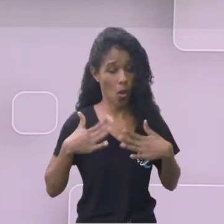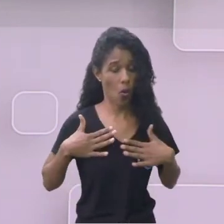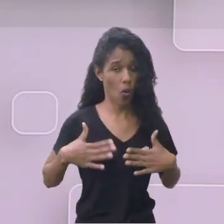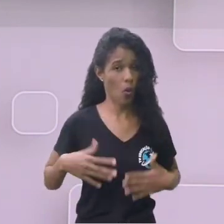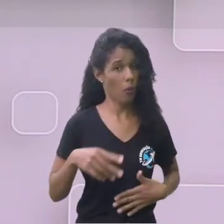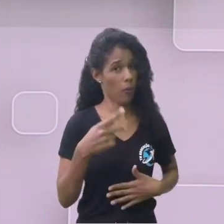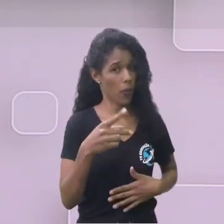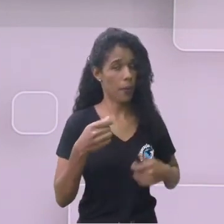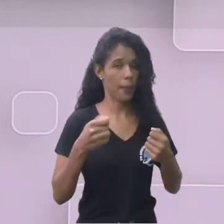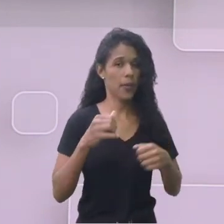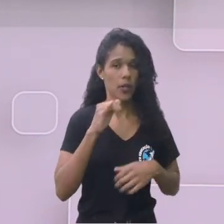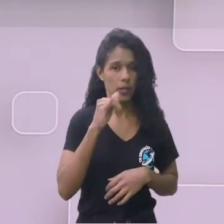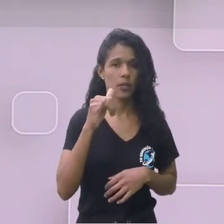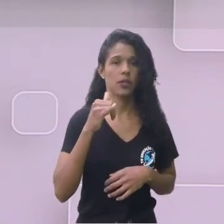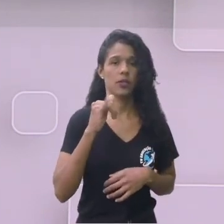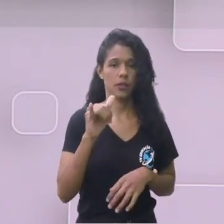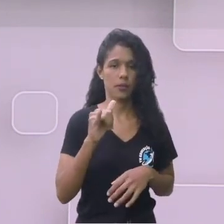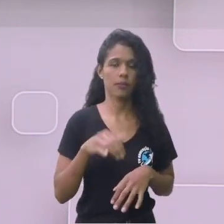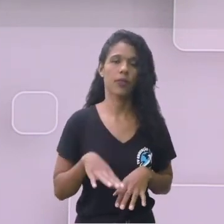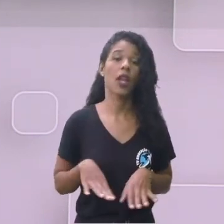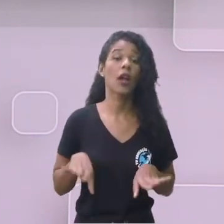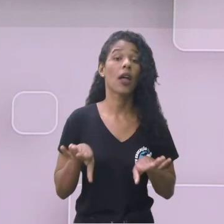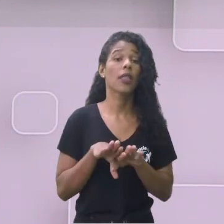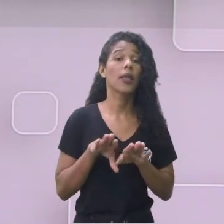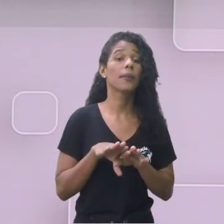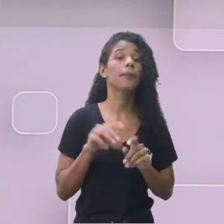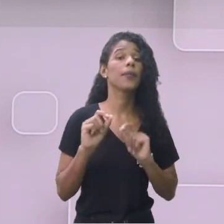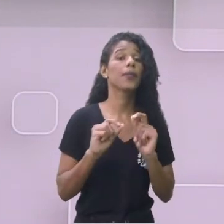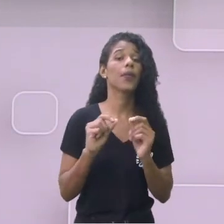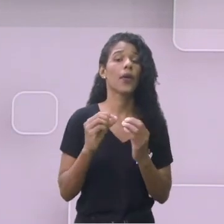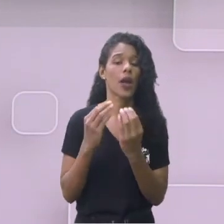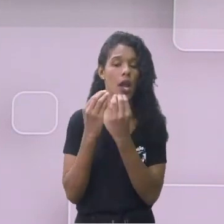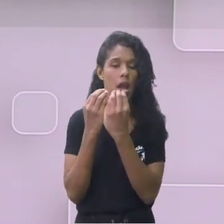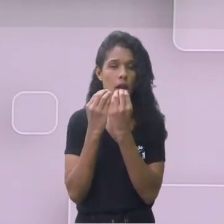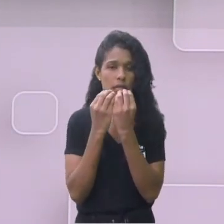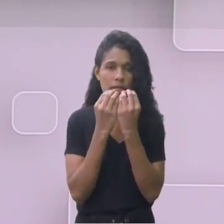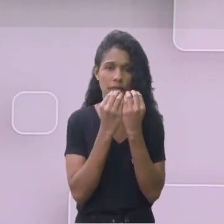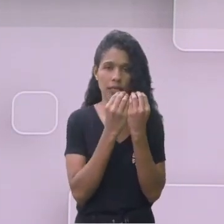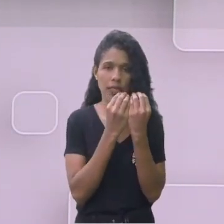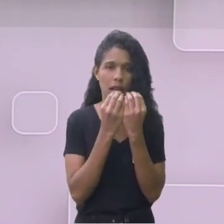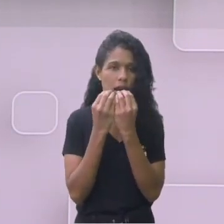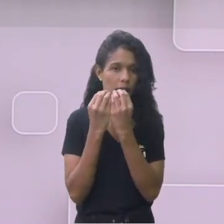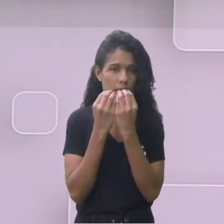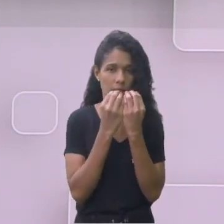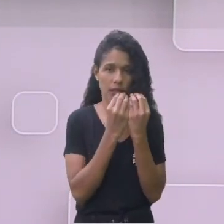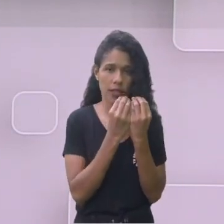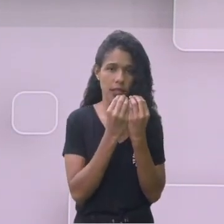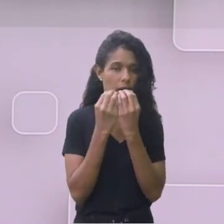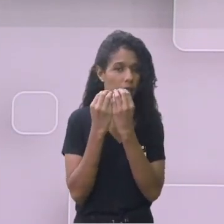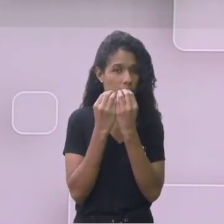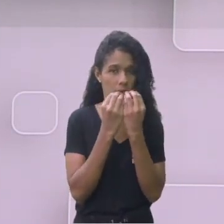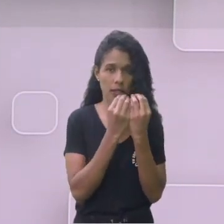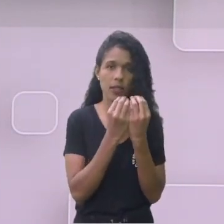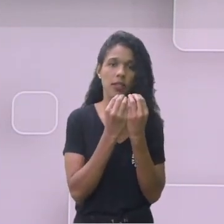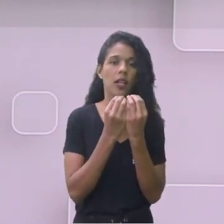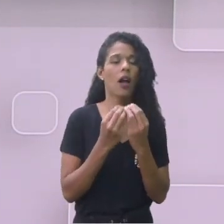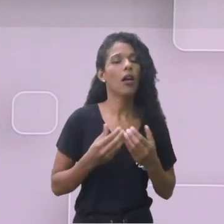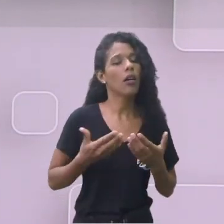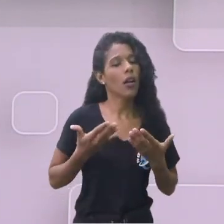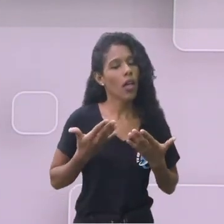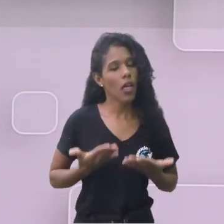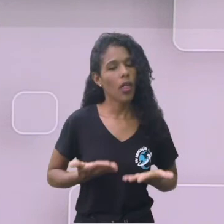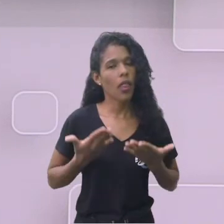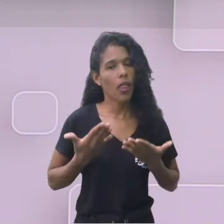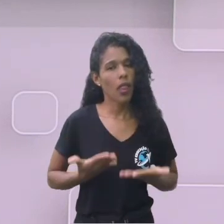Lanches leves nos intervalos. Então, assim, durante os intervalos, uma fruta, tá? Um